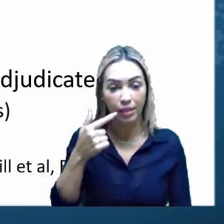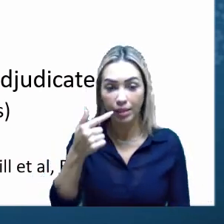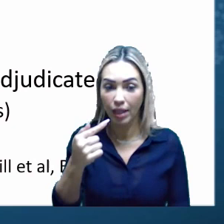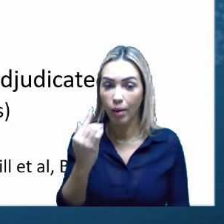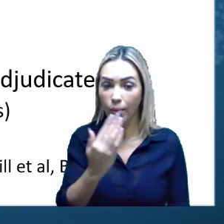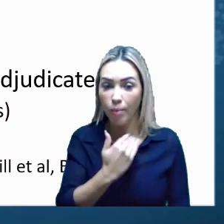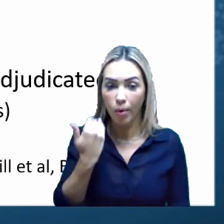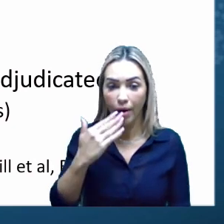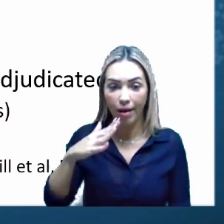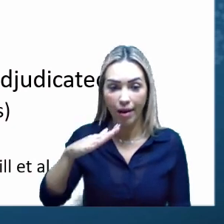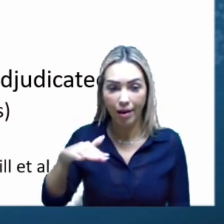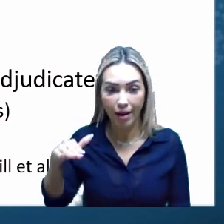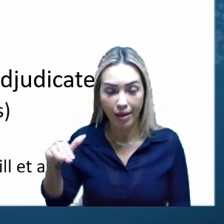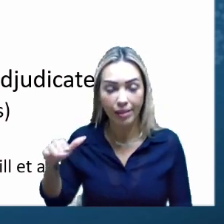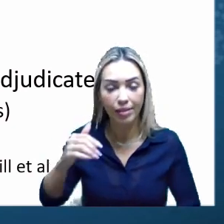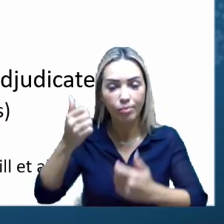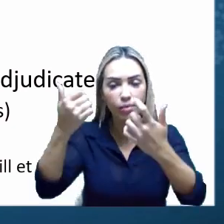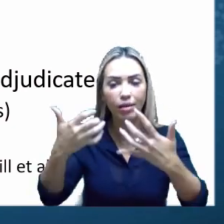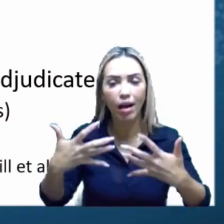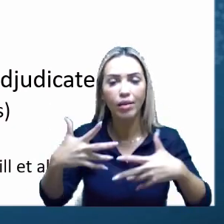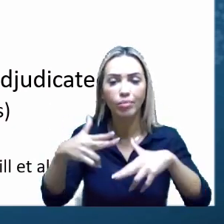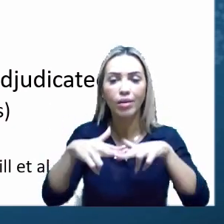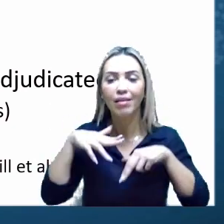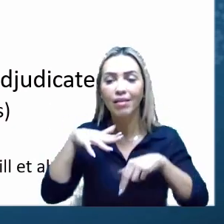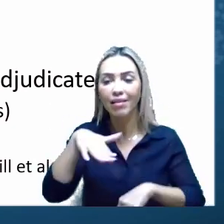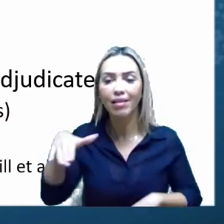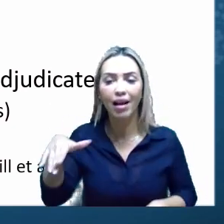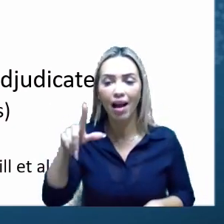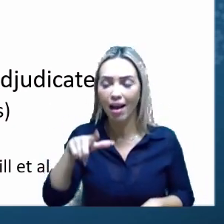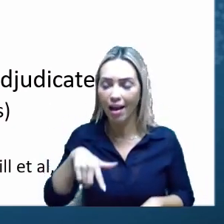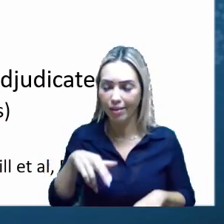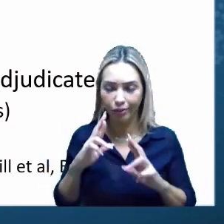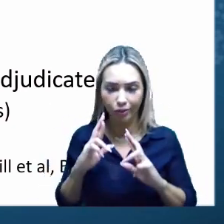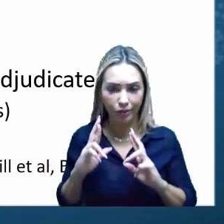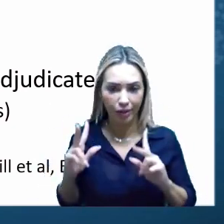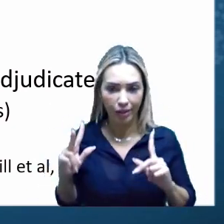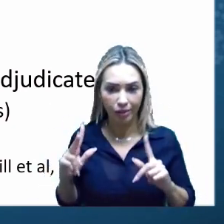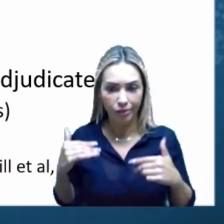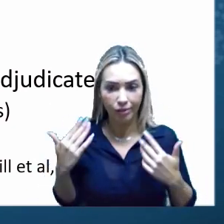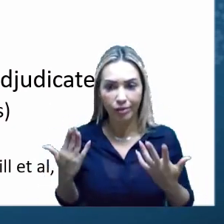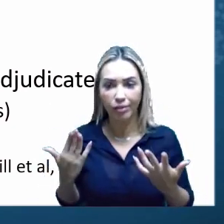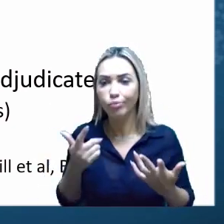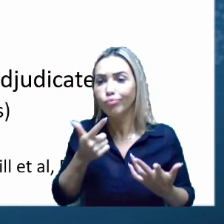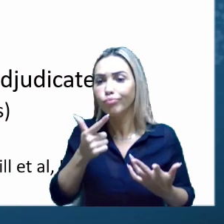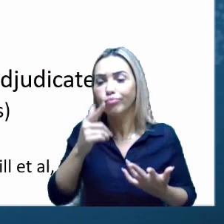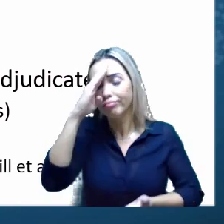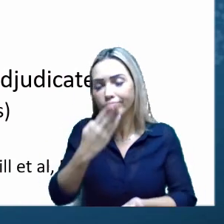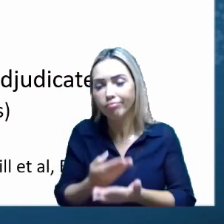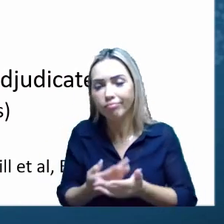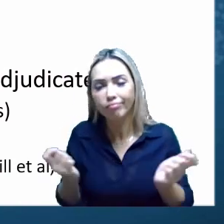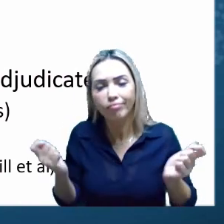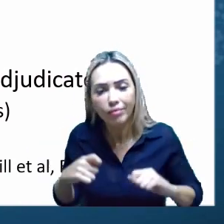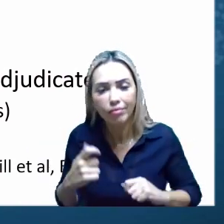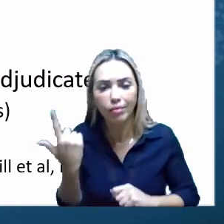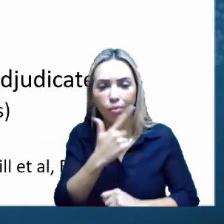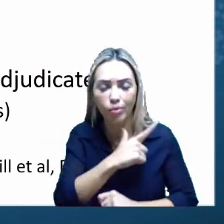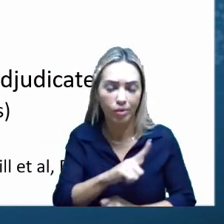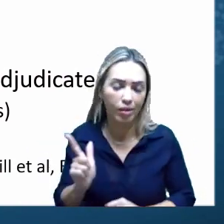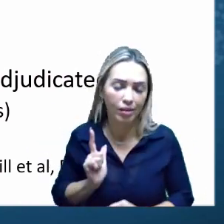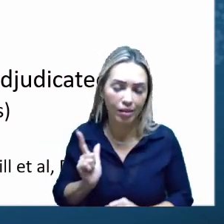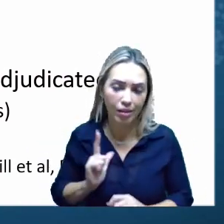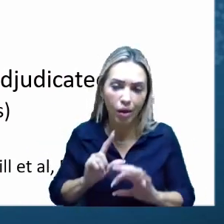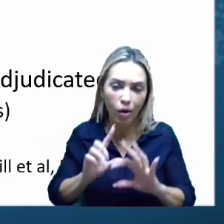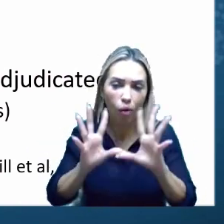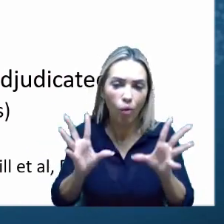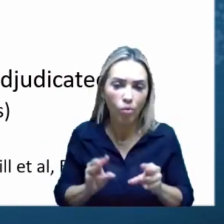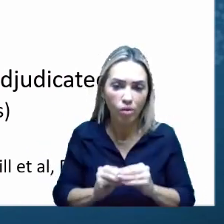mortalidade infantil que foram explicados com crianças que eram bem diferentes. Então, a gente não tinha uma confiança que a gente poderia ter conclusões